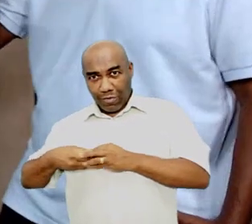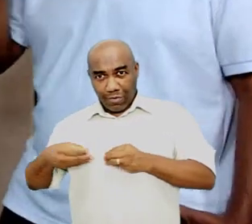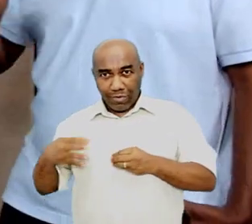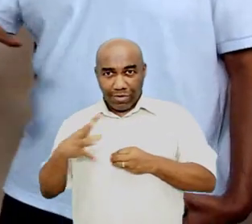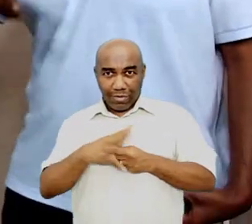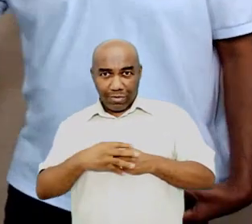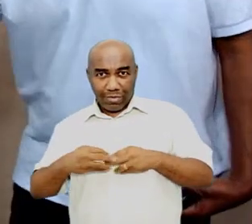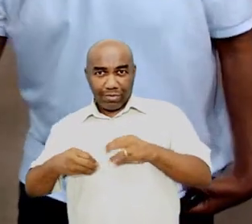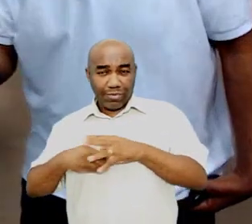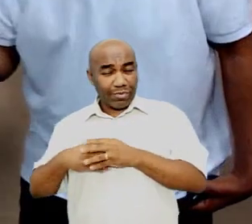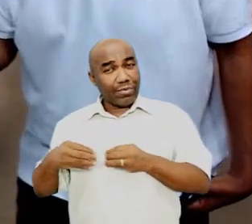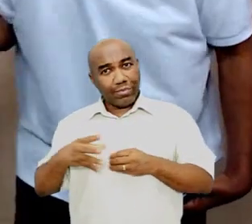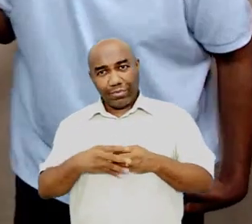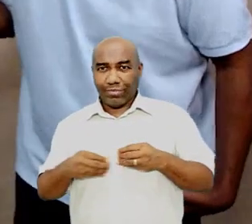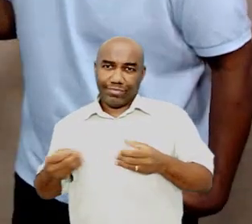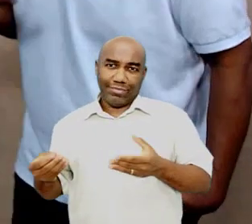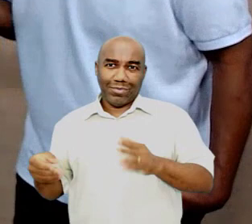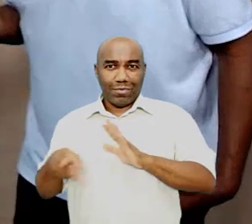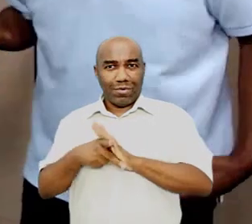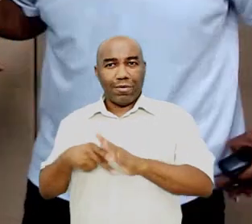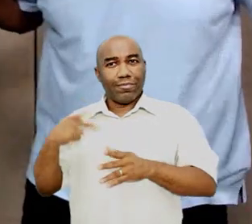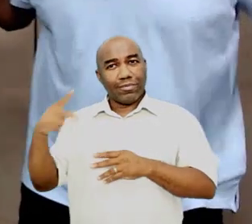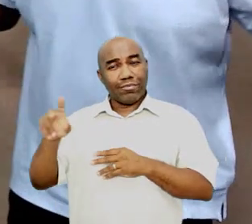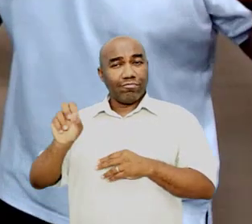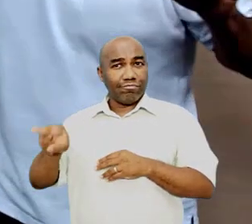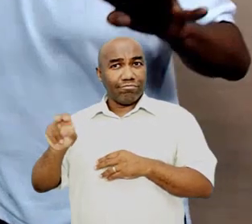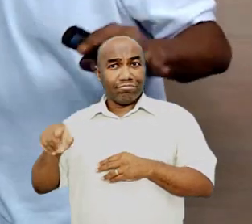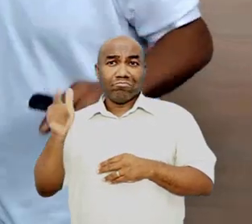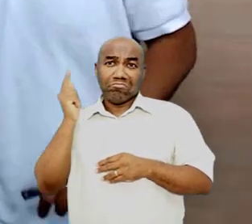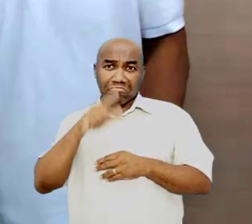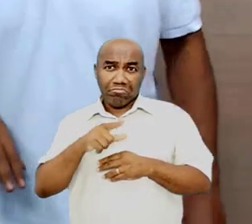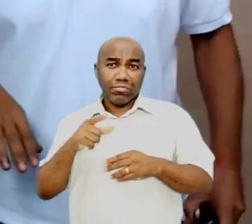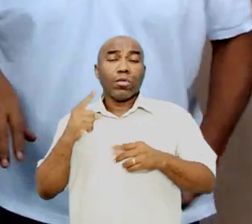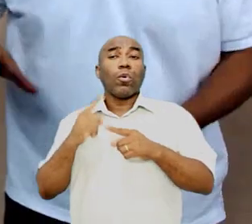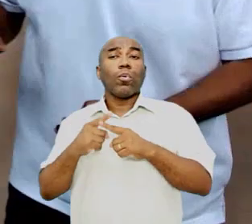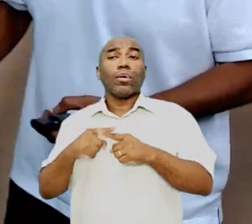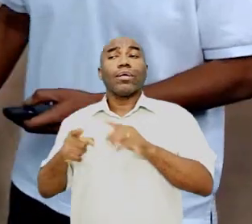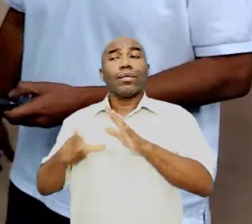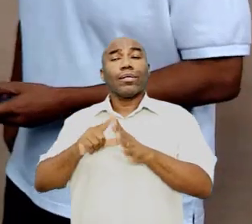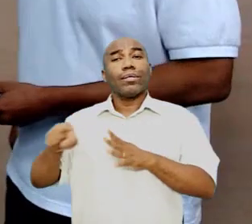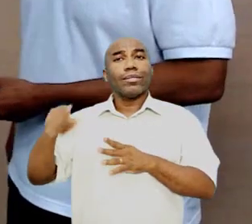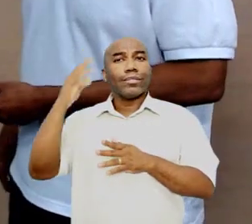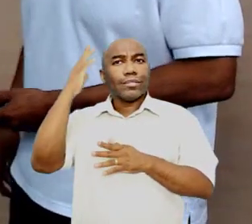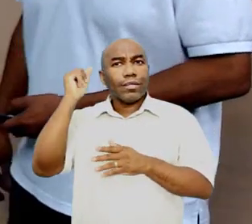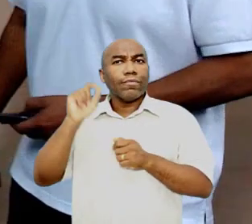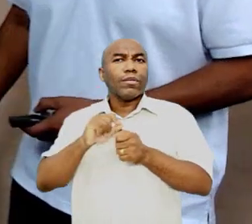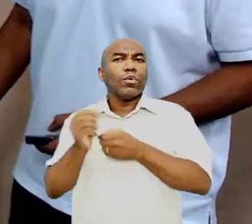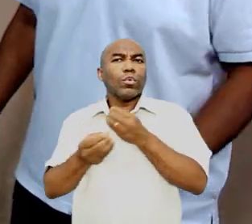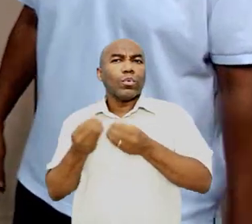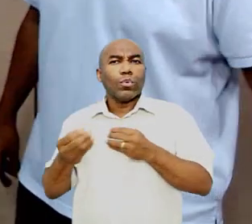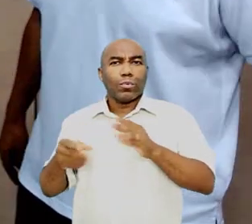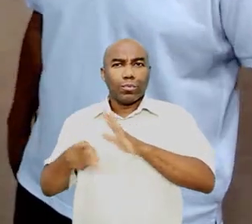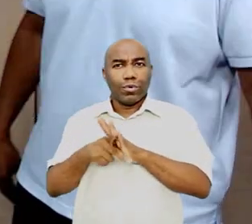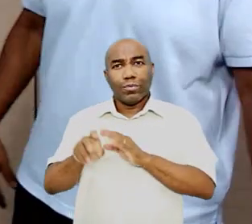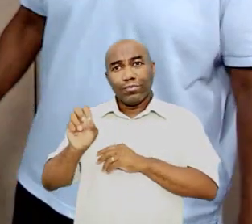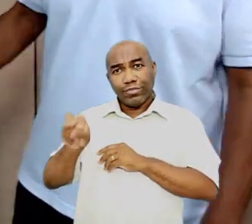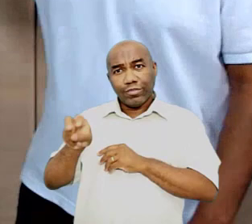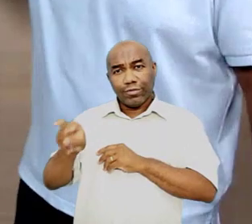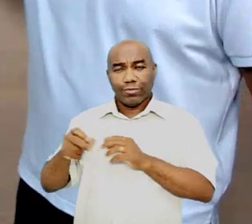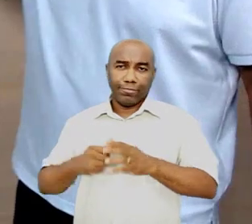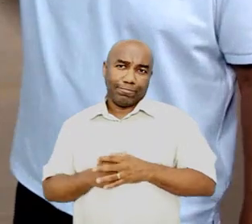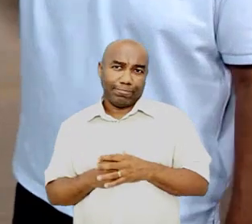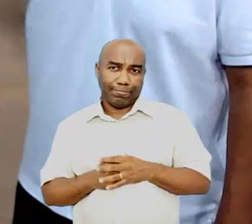a característica primária. Nós estudamos a estrutura, né, do vírus.